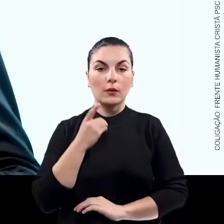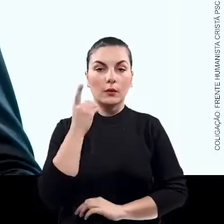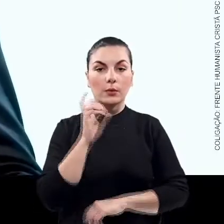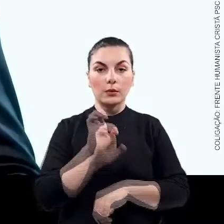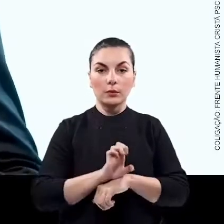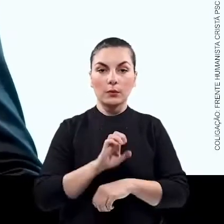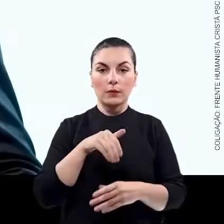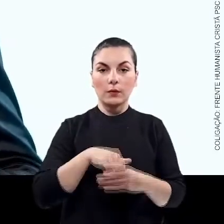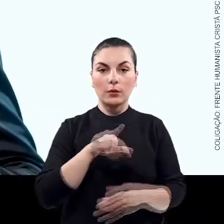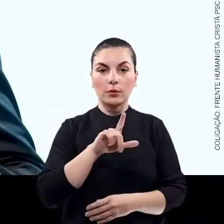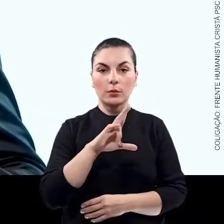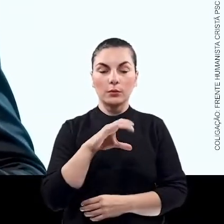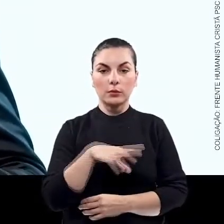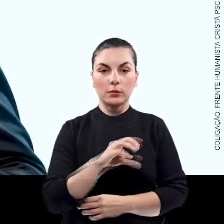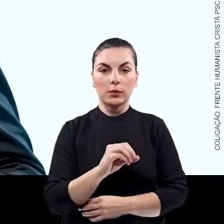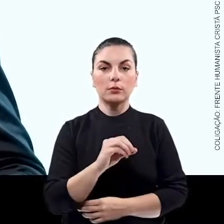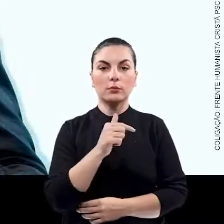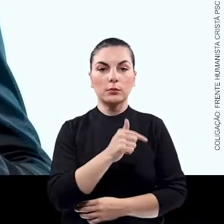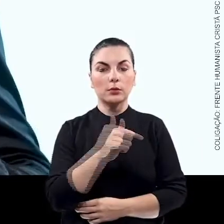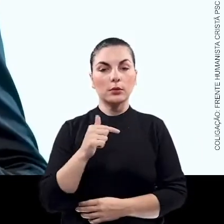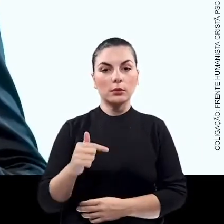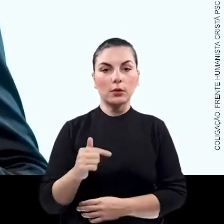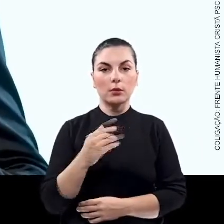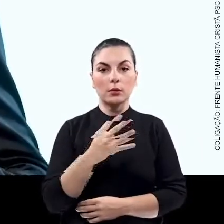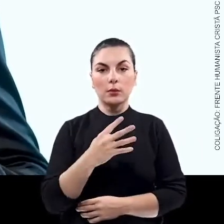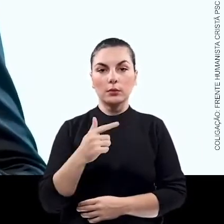Para deputado estadual, vote Luciano Rosa.